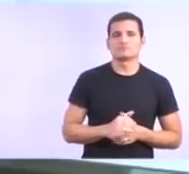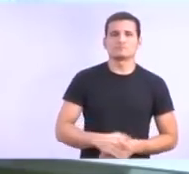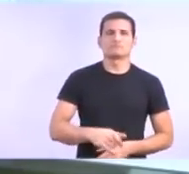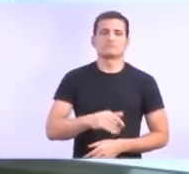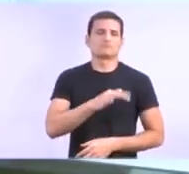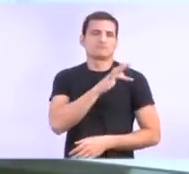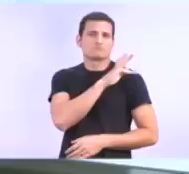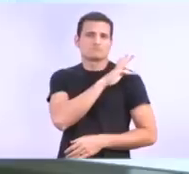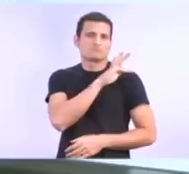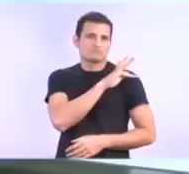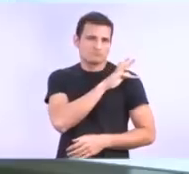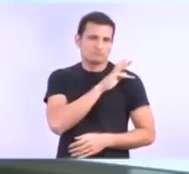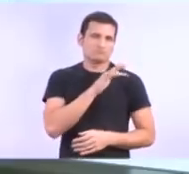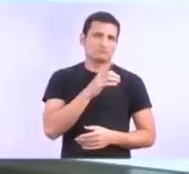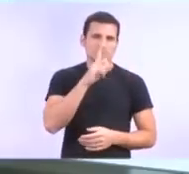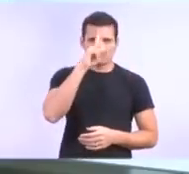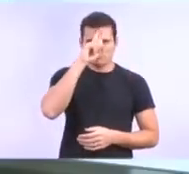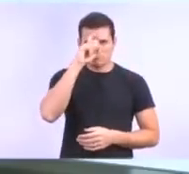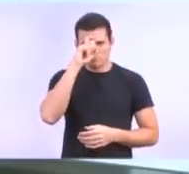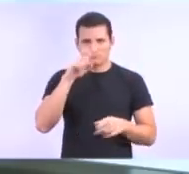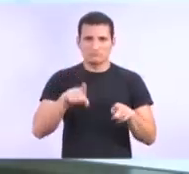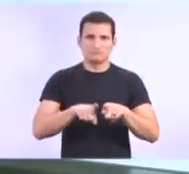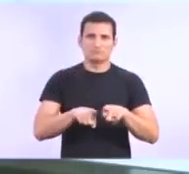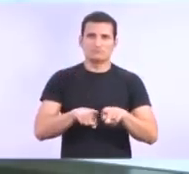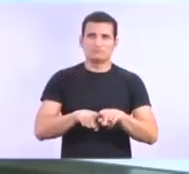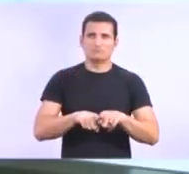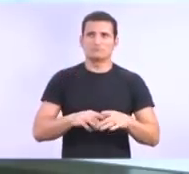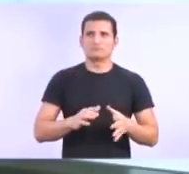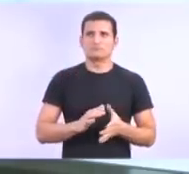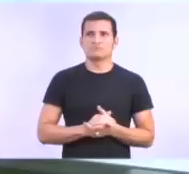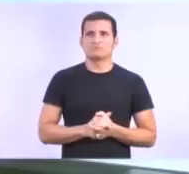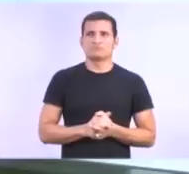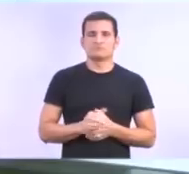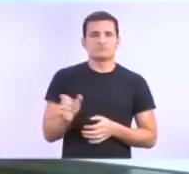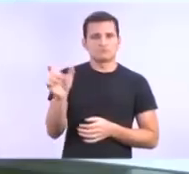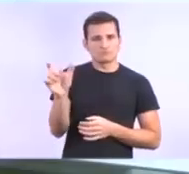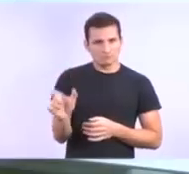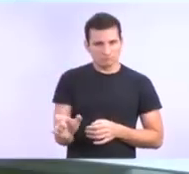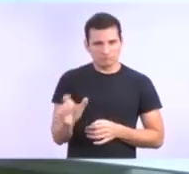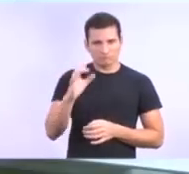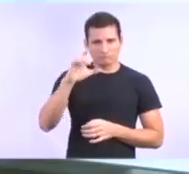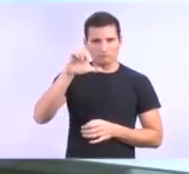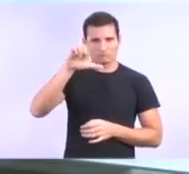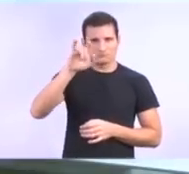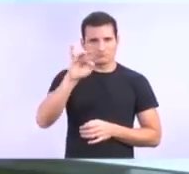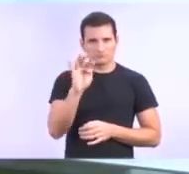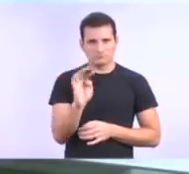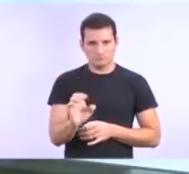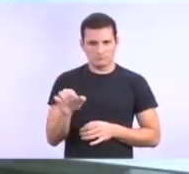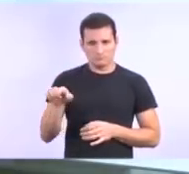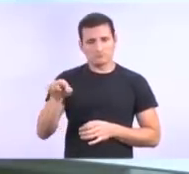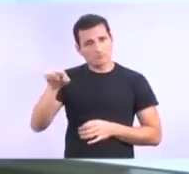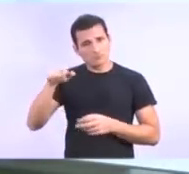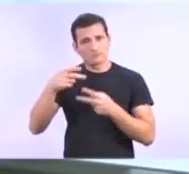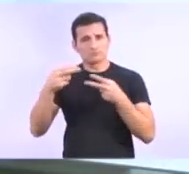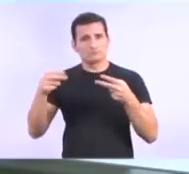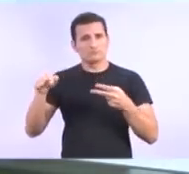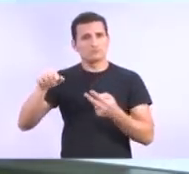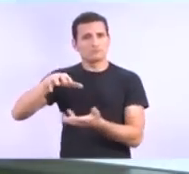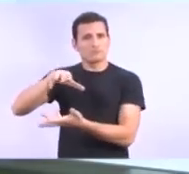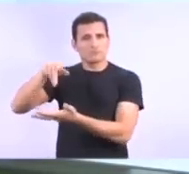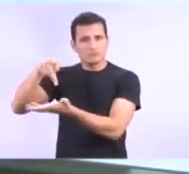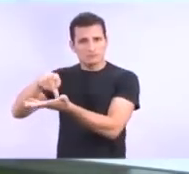de um hospital também, cliente de hospital. O cliente é um objeto que existe no mundo real, que faz parte